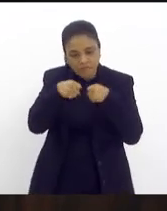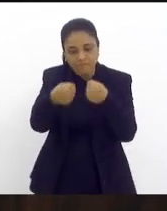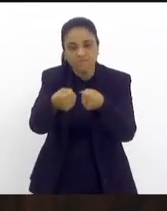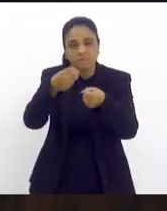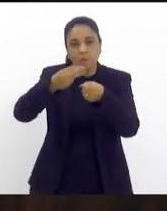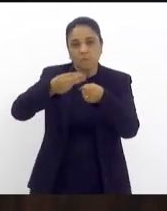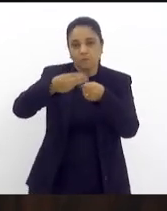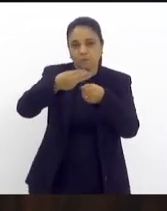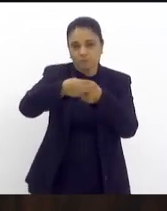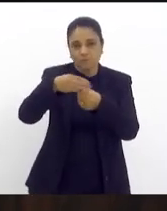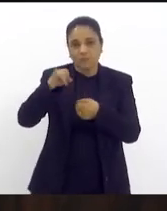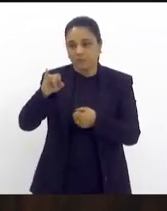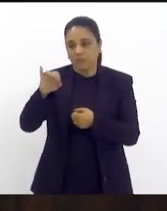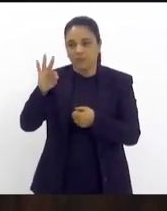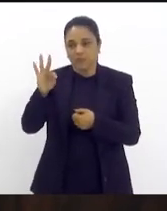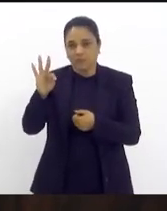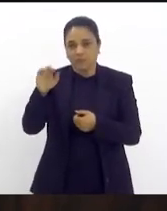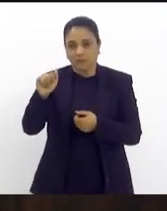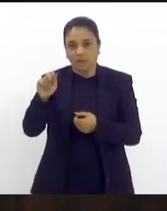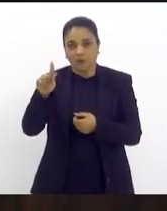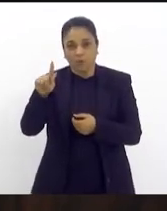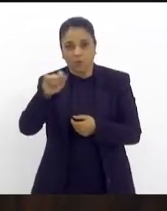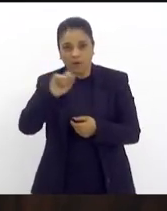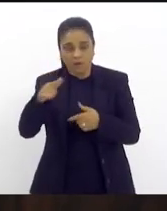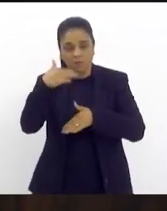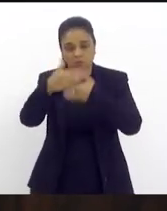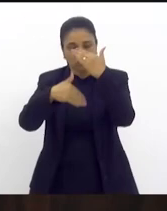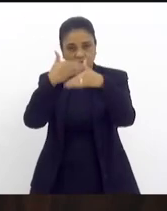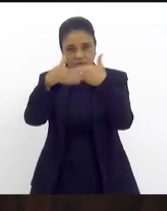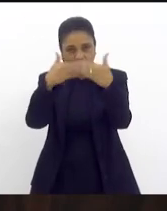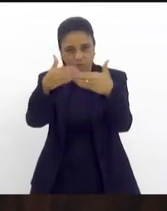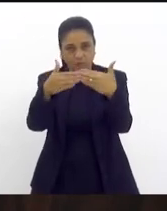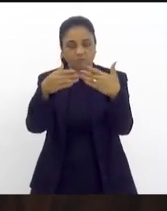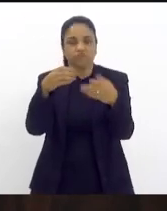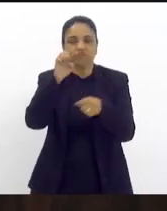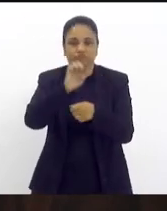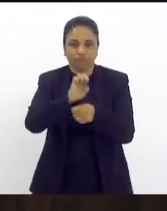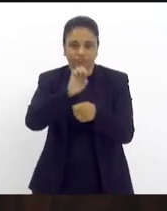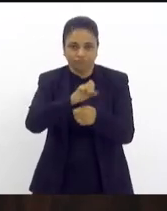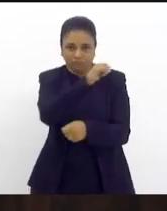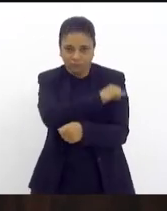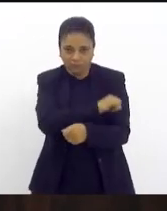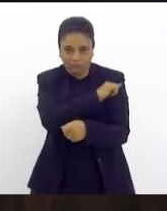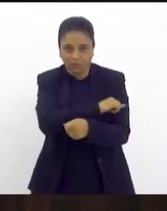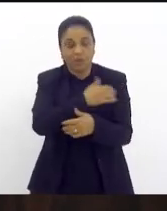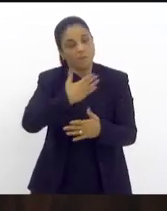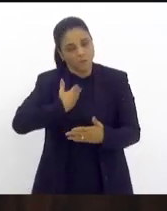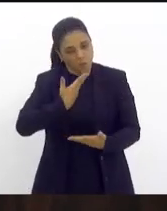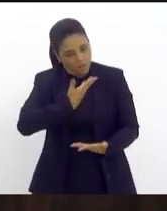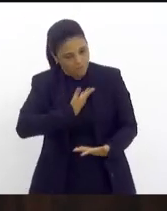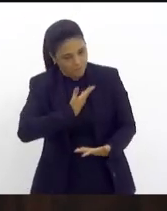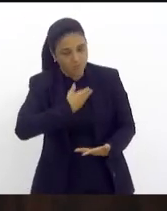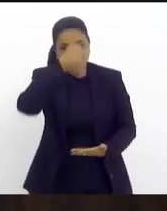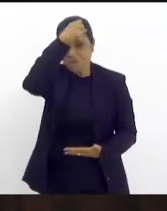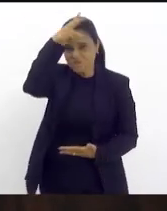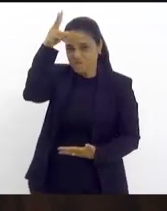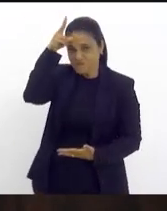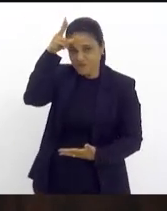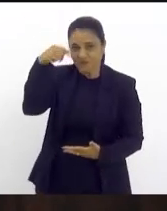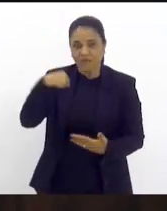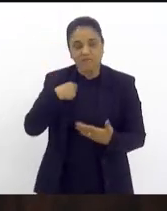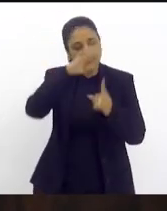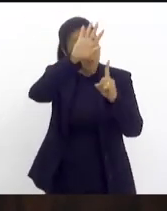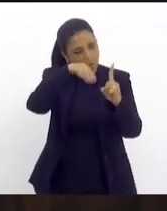de Itaguaí e, quiçá, pelo desenvolvimento do nosso Estado. Assim, meu amigo, prefeito, essa